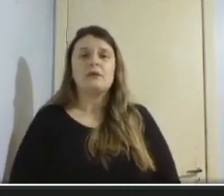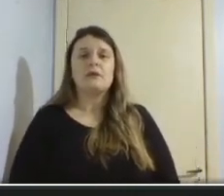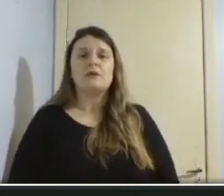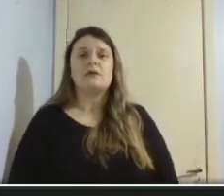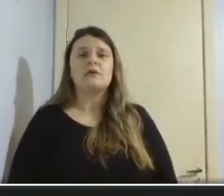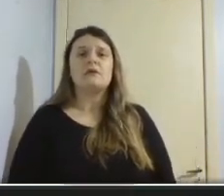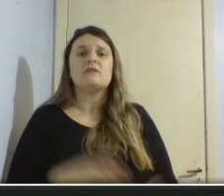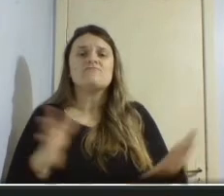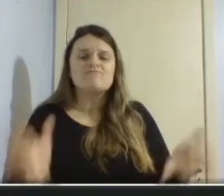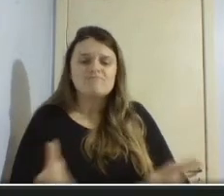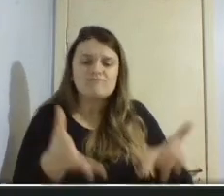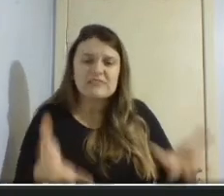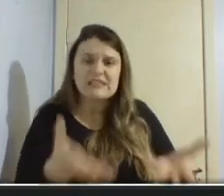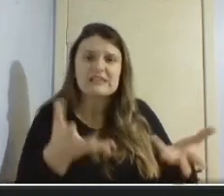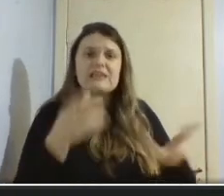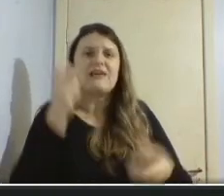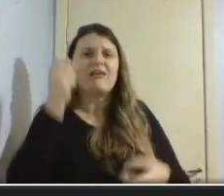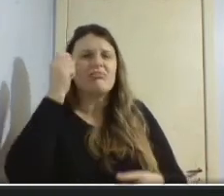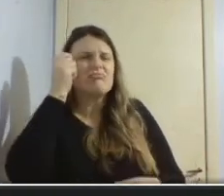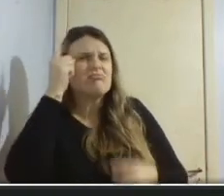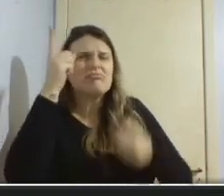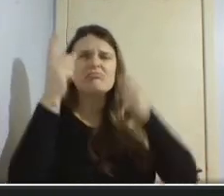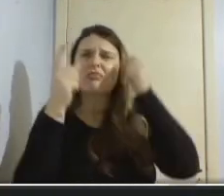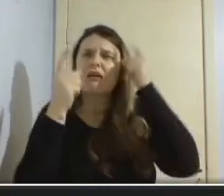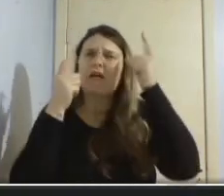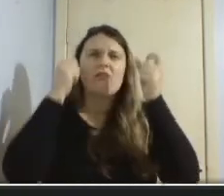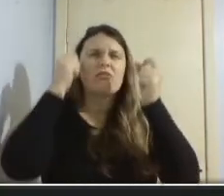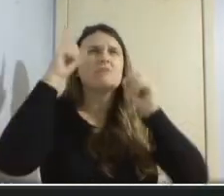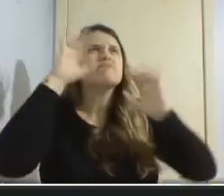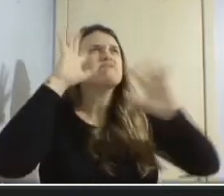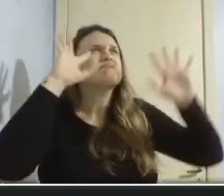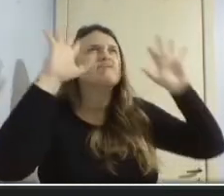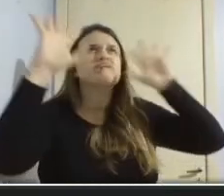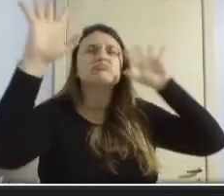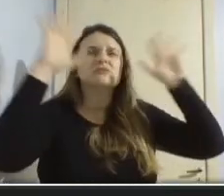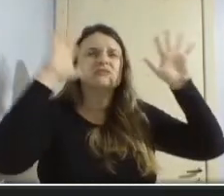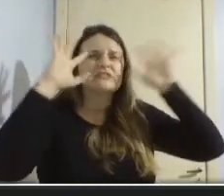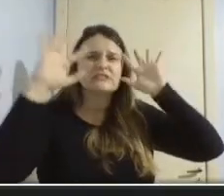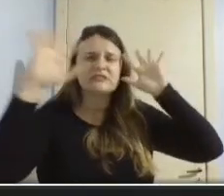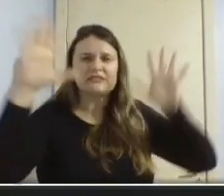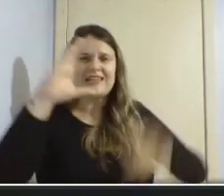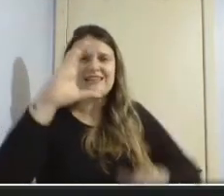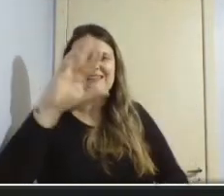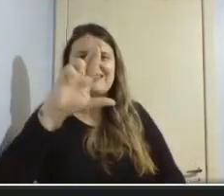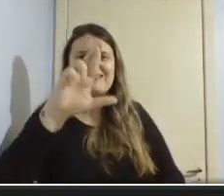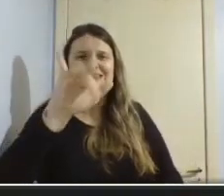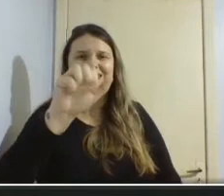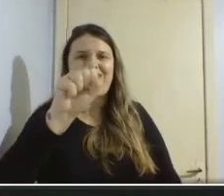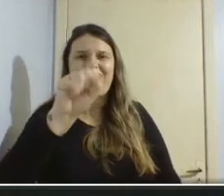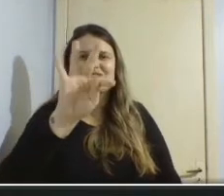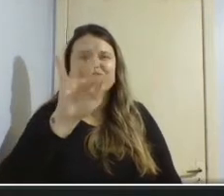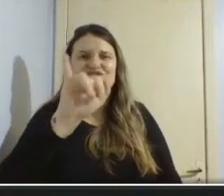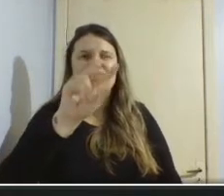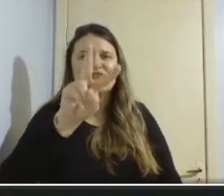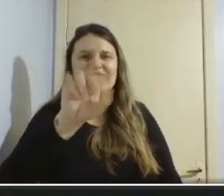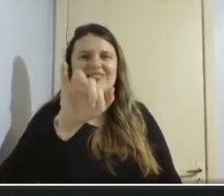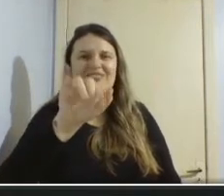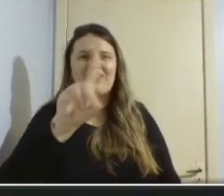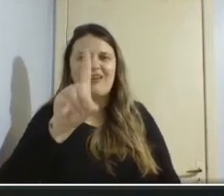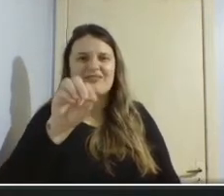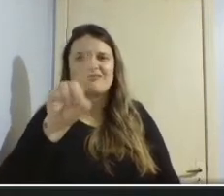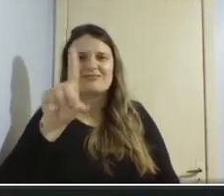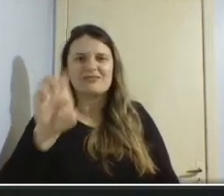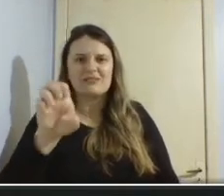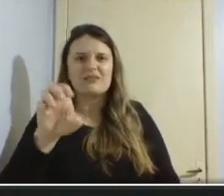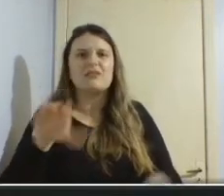a criatividade dos colaboradores das empresas, a criatividade dos alunos das universidades e a